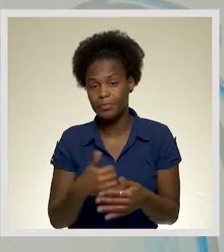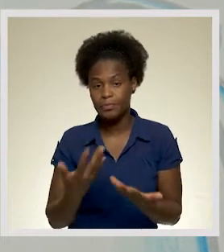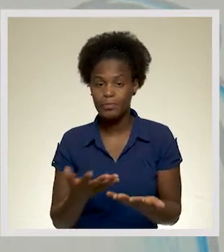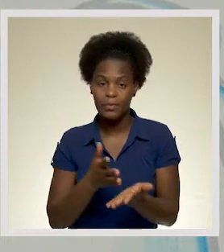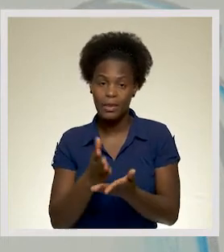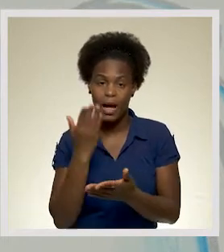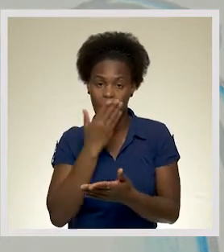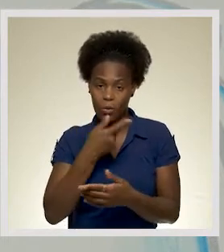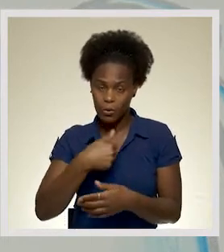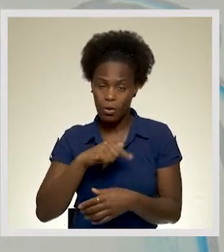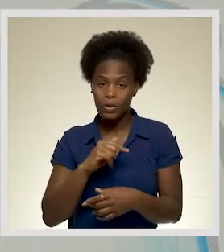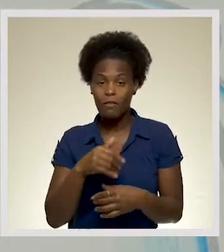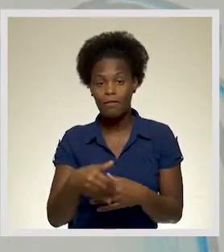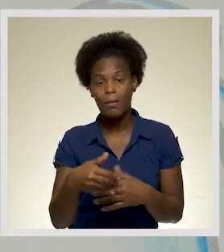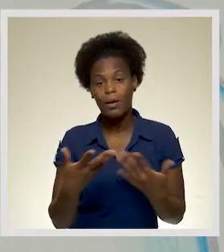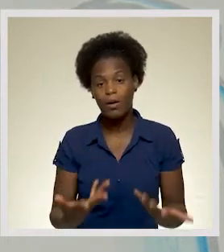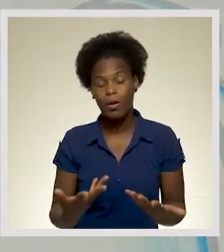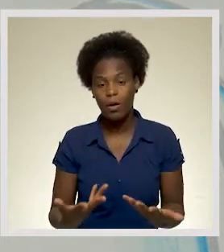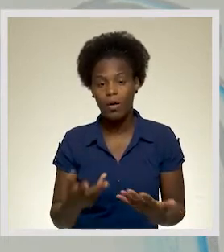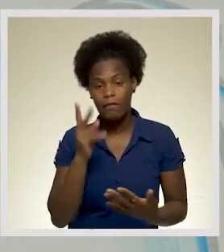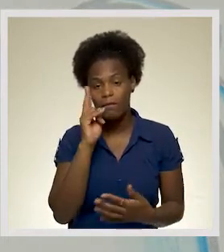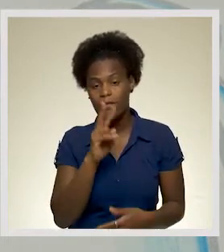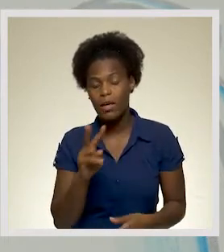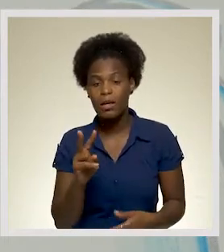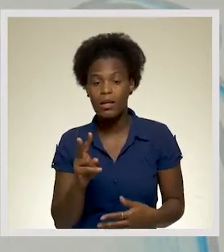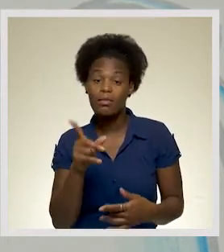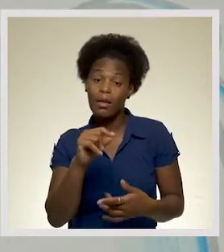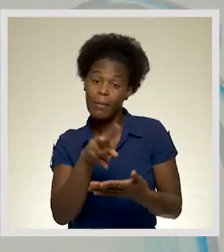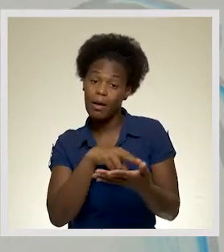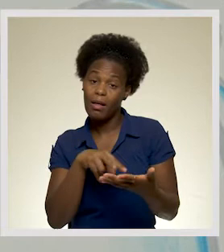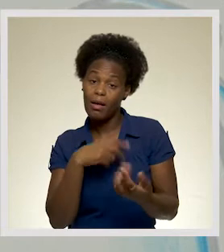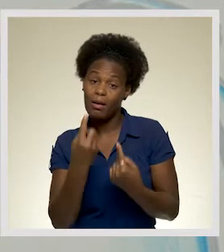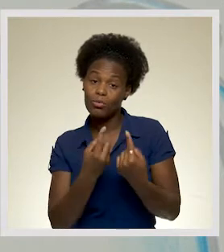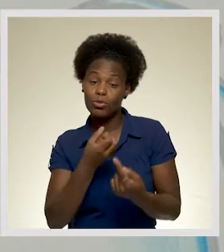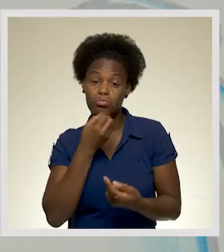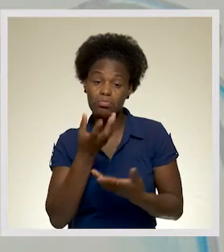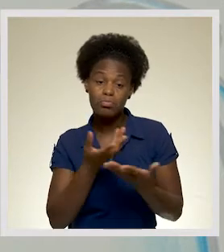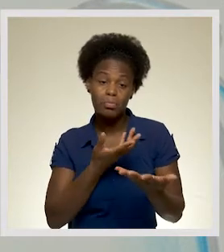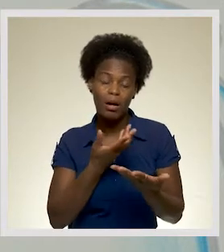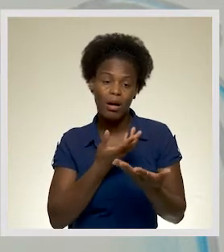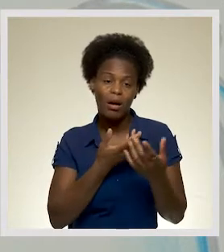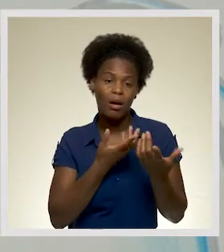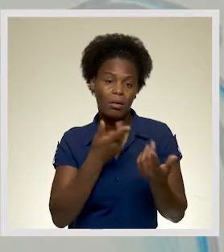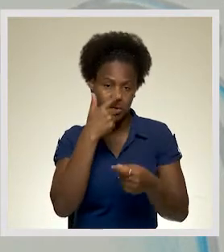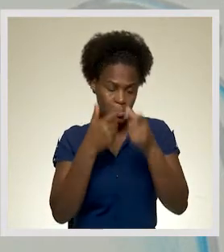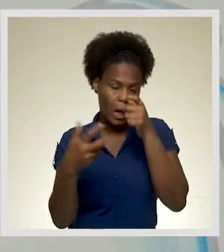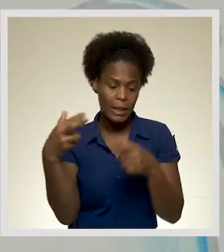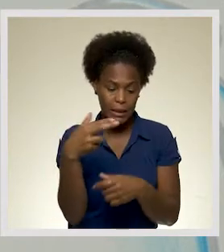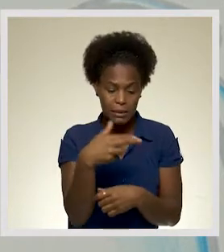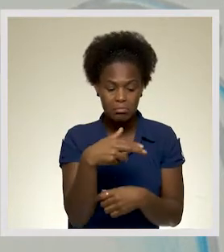aula, vamos agora ver e ler alguns comentários de alguns críticos